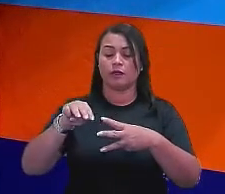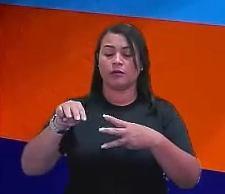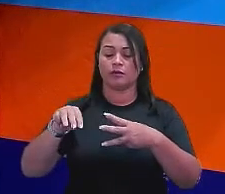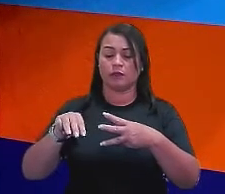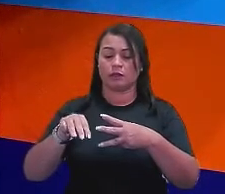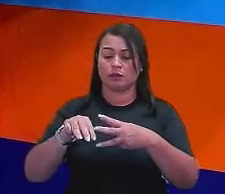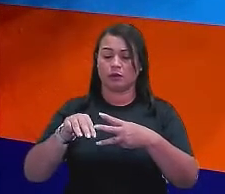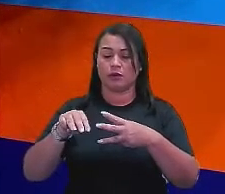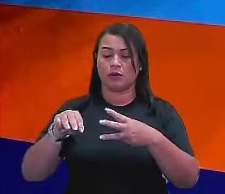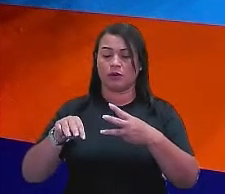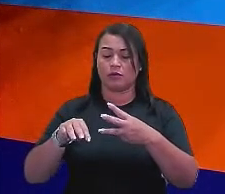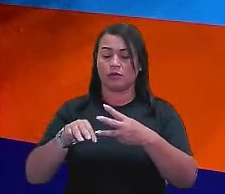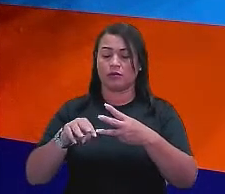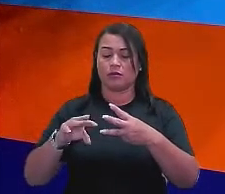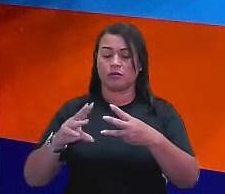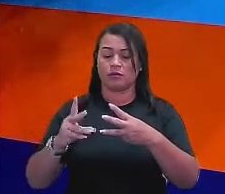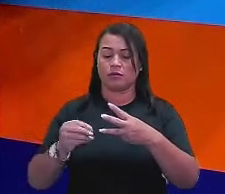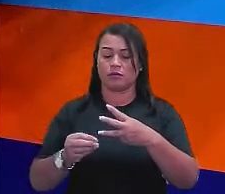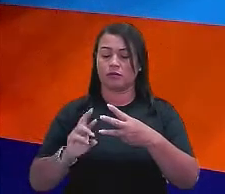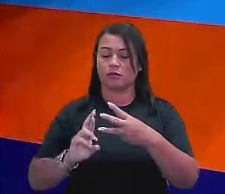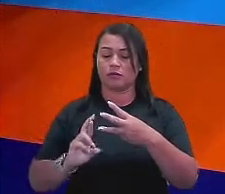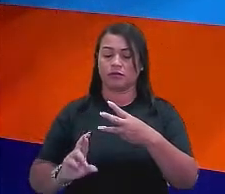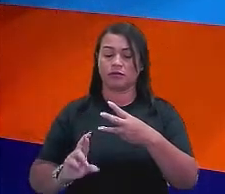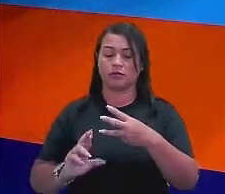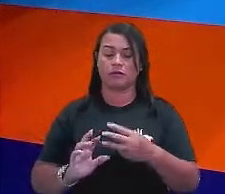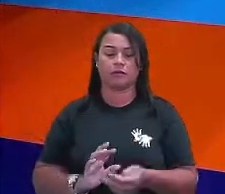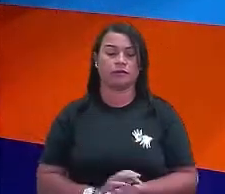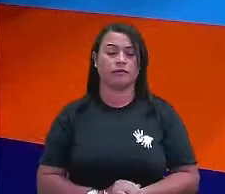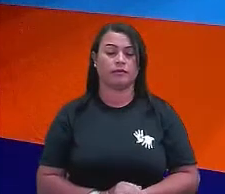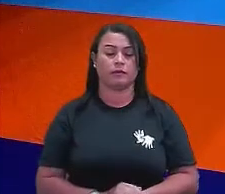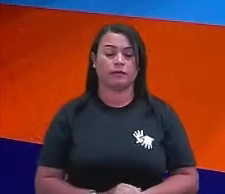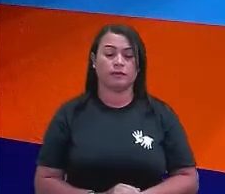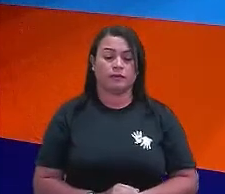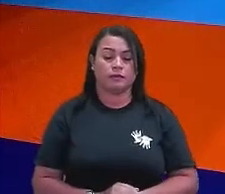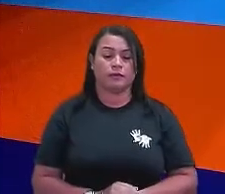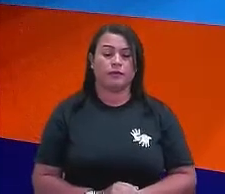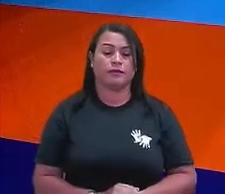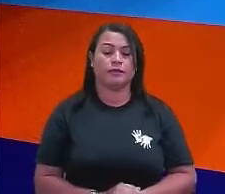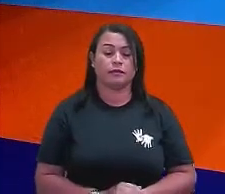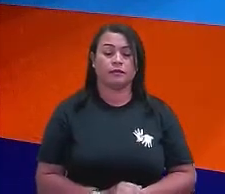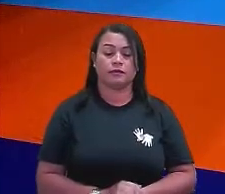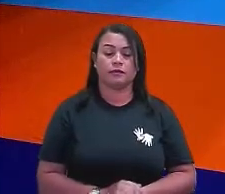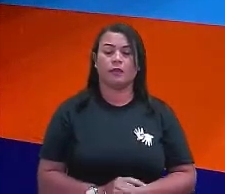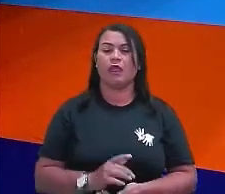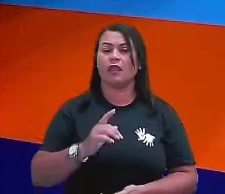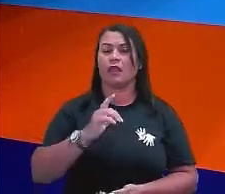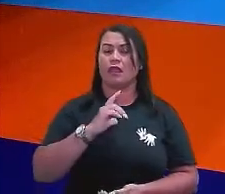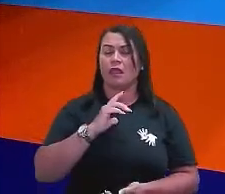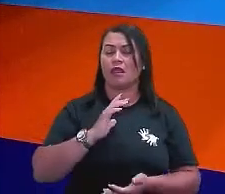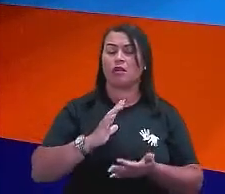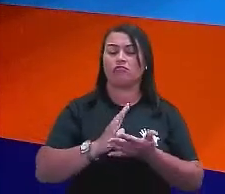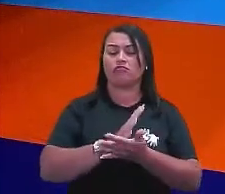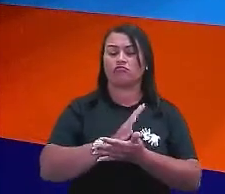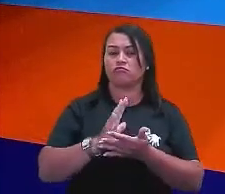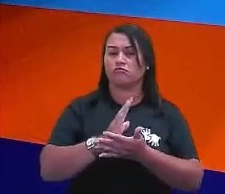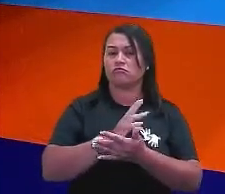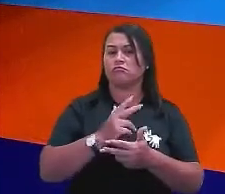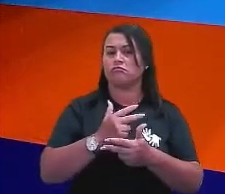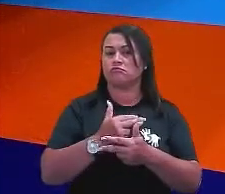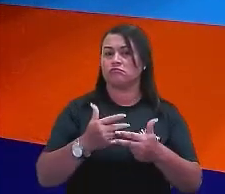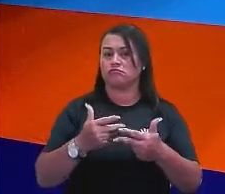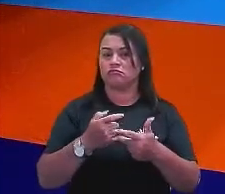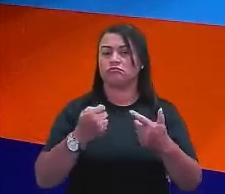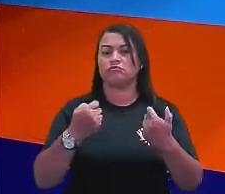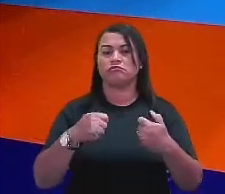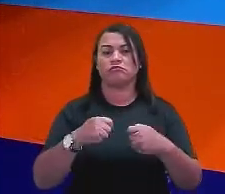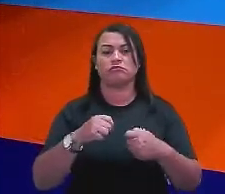multiplicando, multiplicador e produto, tá? Então, tem algumas coisinhas que nós